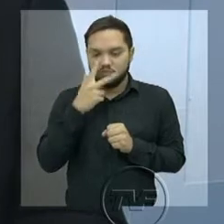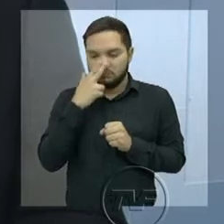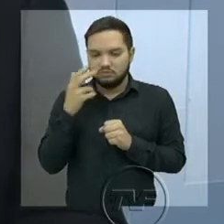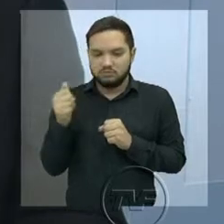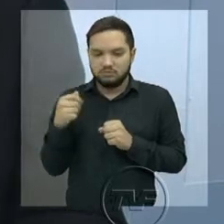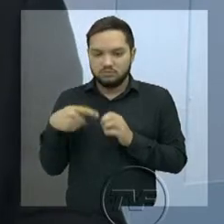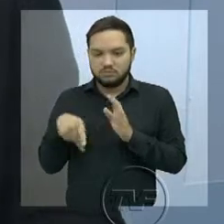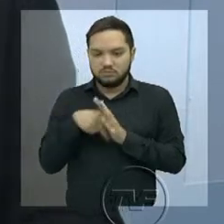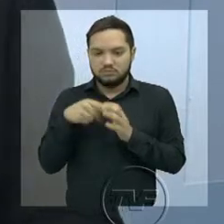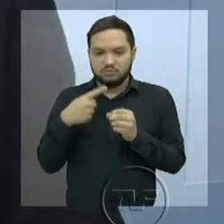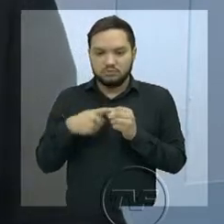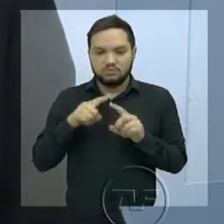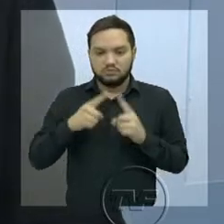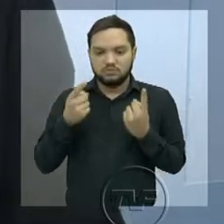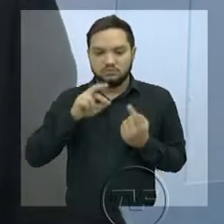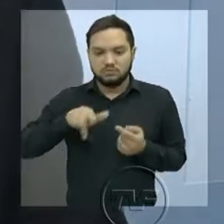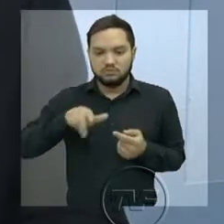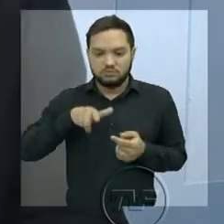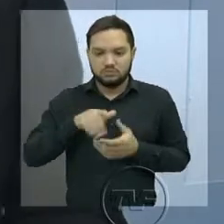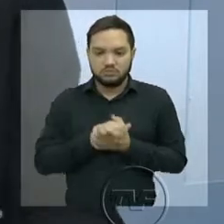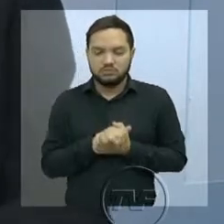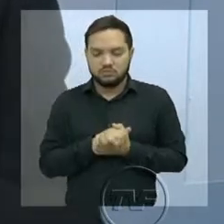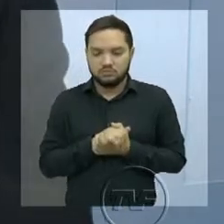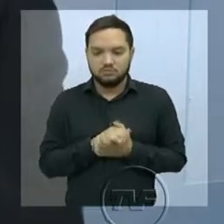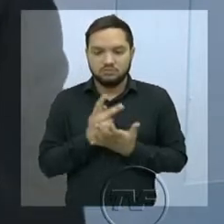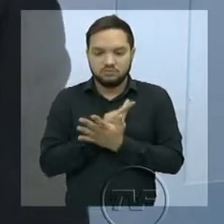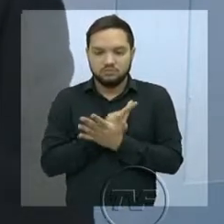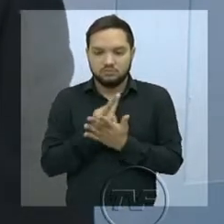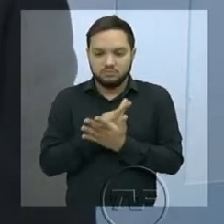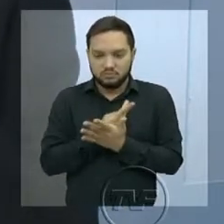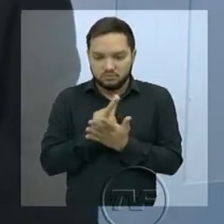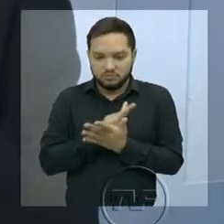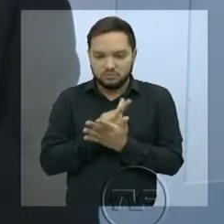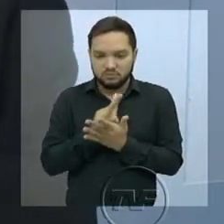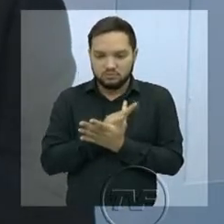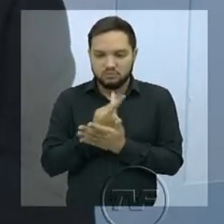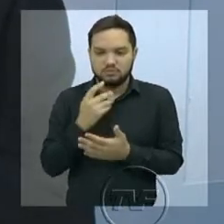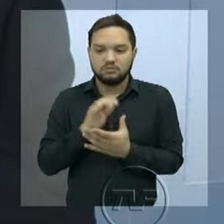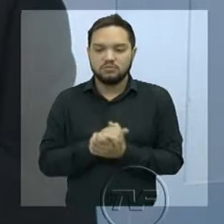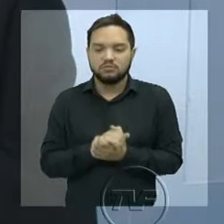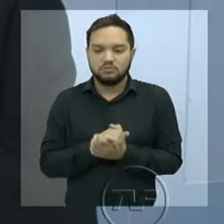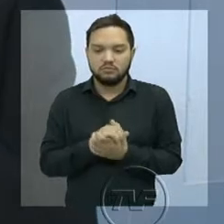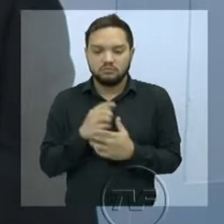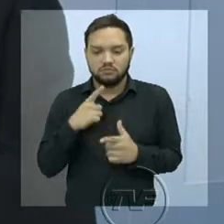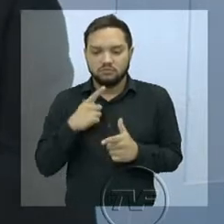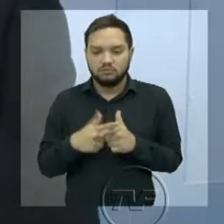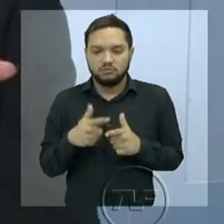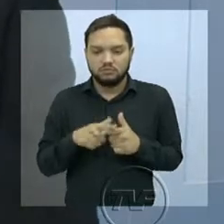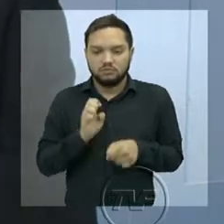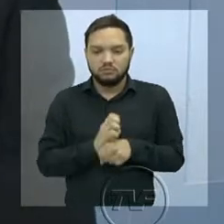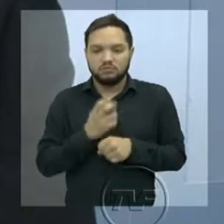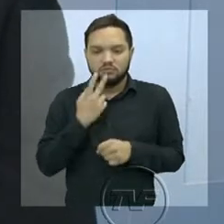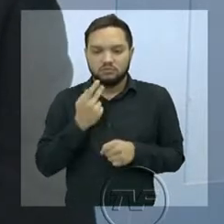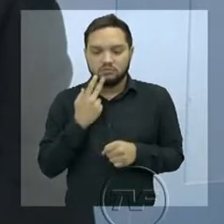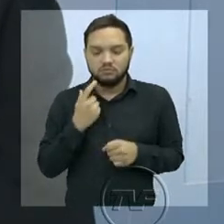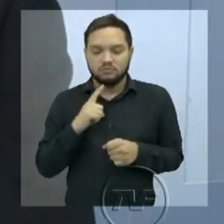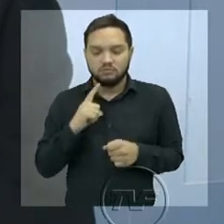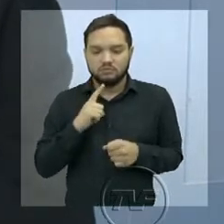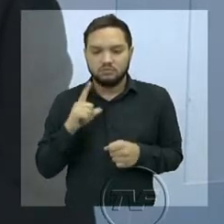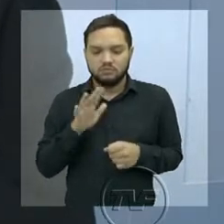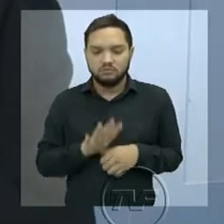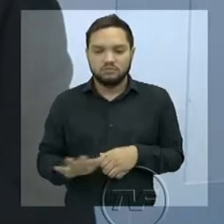como sendo seu e não o é. Que loucura, Paulo. Nós temos esses problemas, não só no estado do Ceará, mas como boa